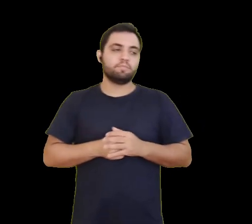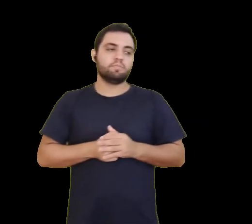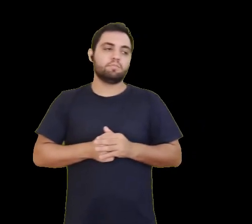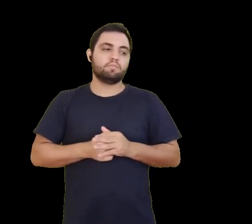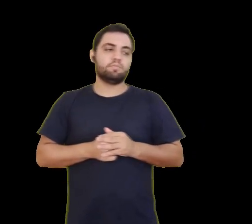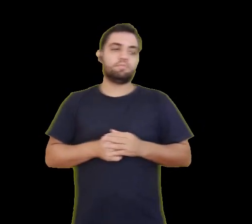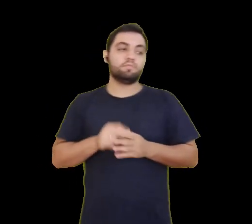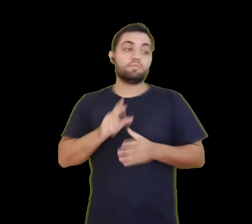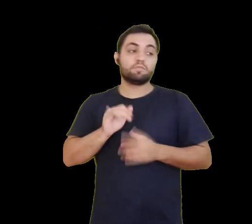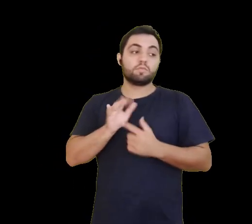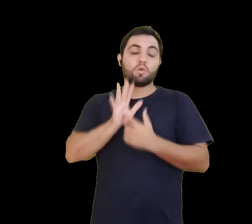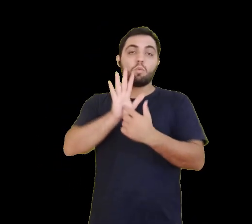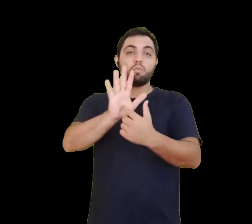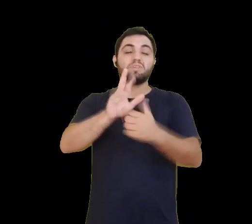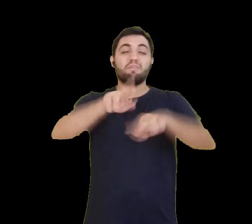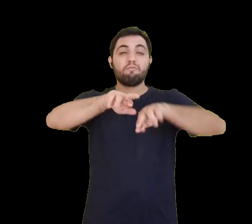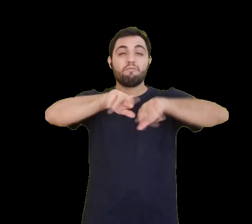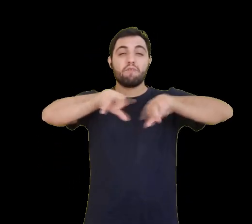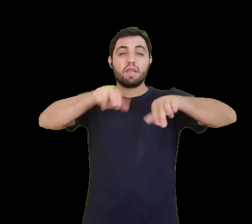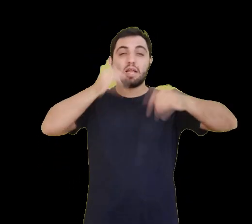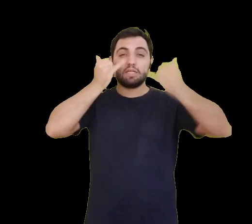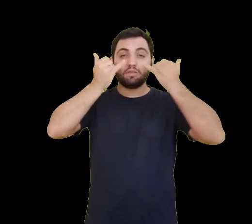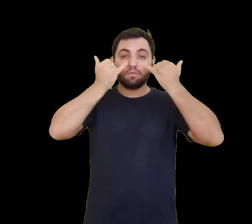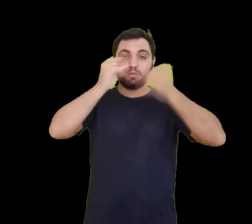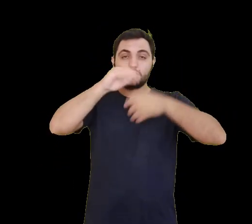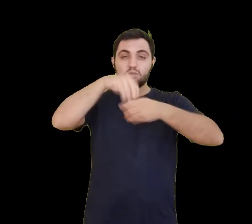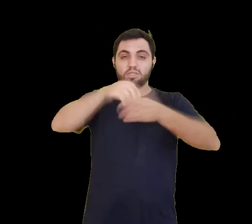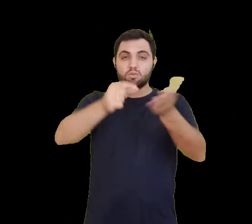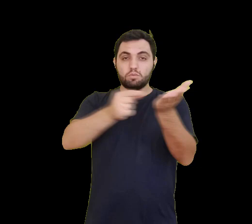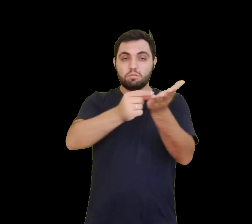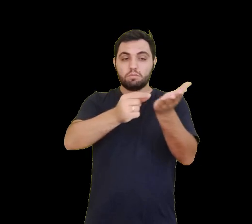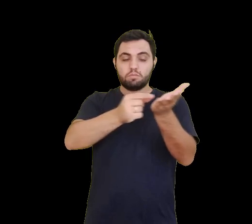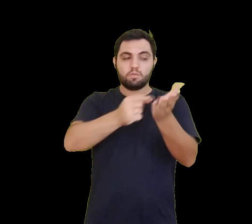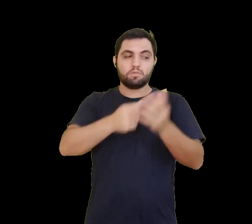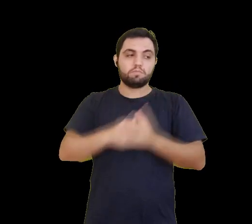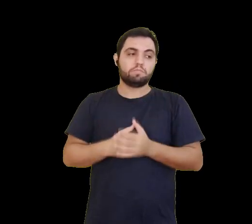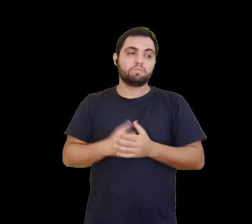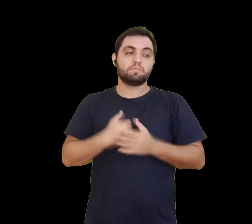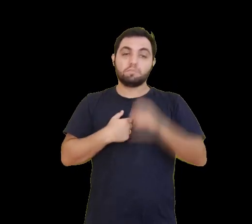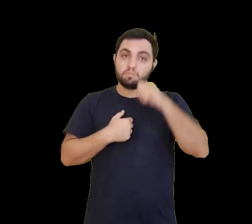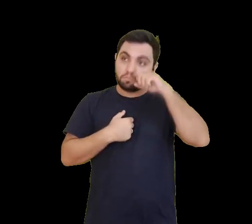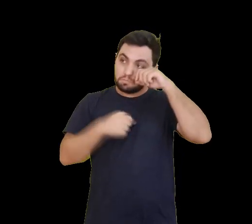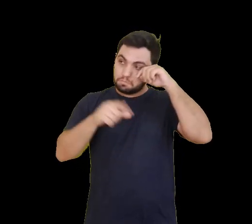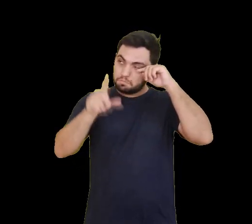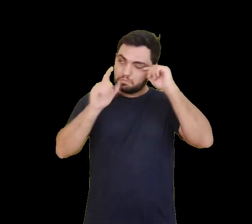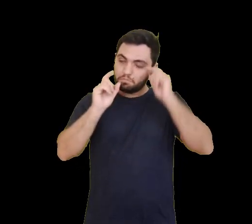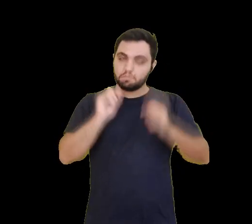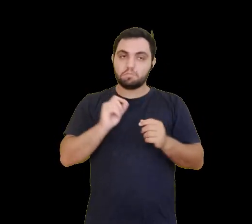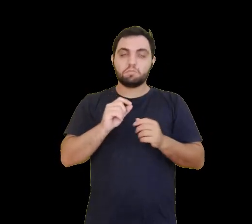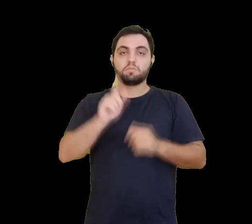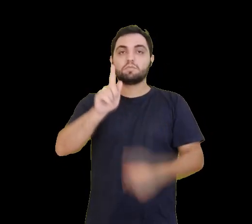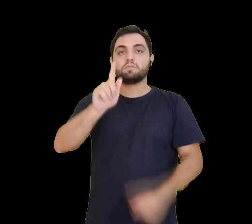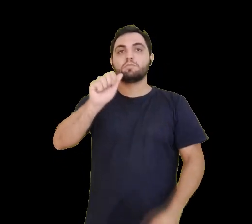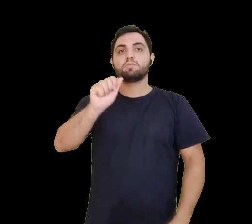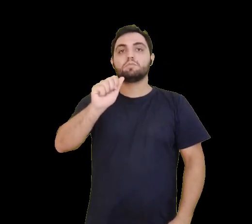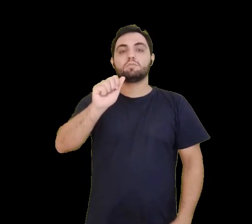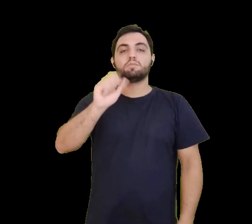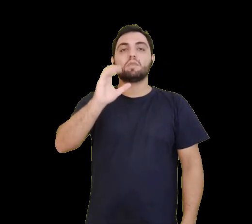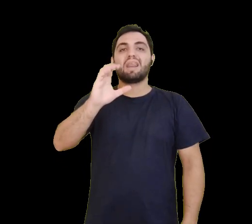Ele vai mostrar várias informações que tem aqui. Eu vou pegar essa informação gatinho,